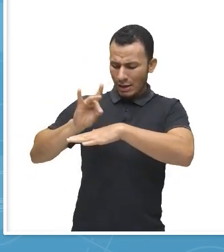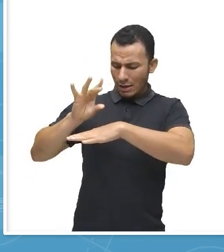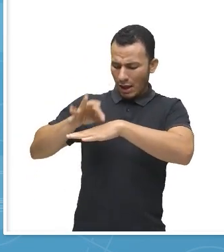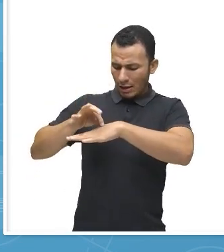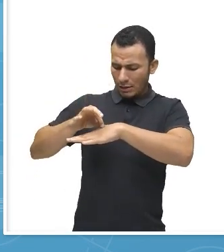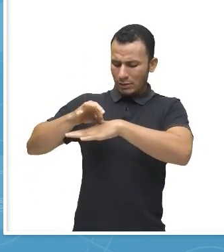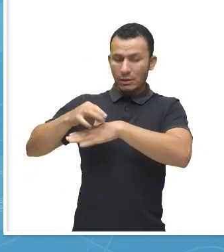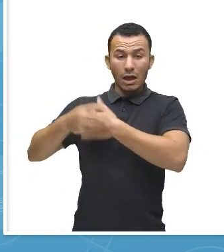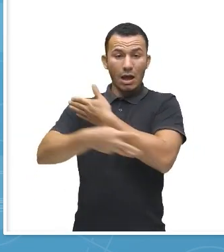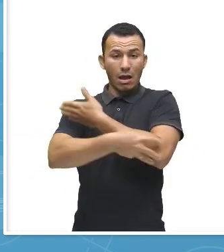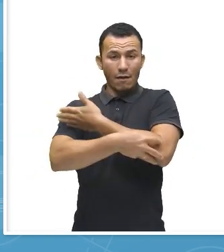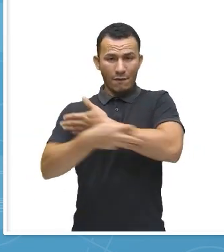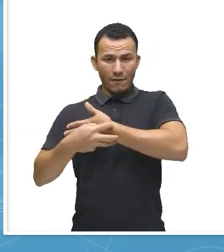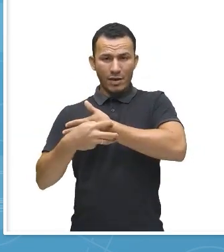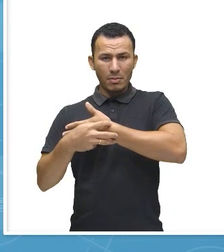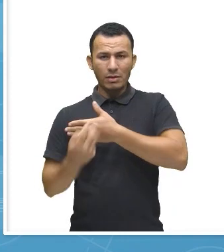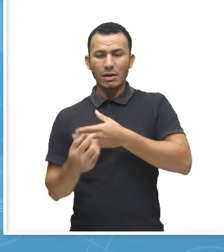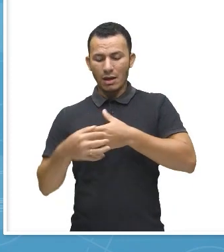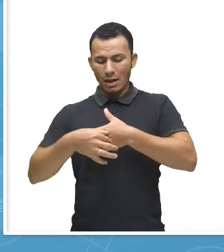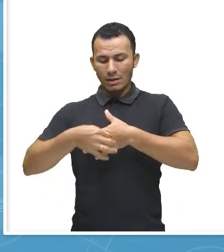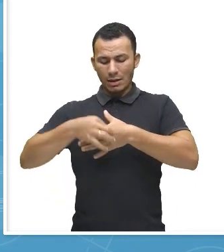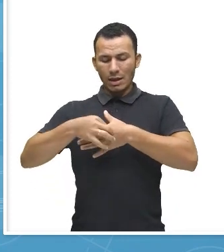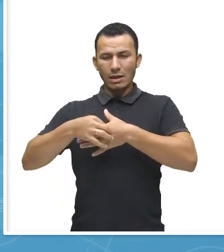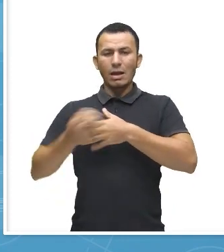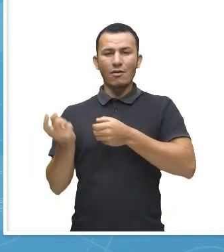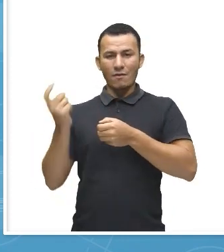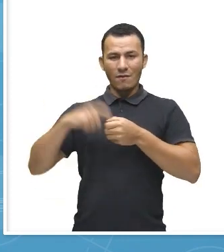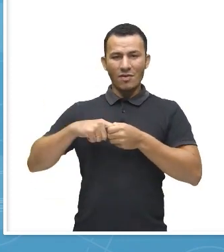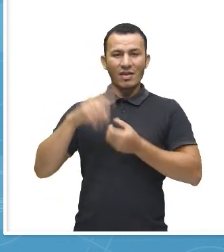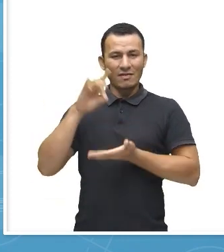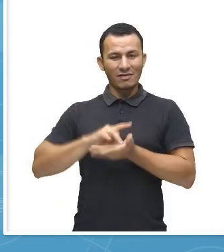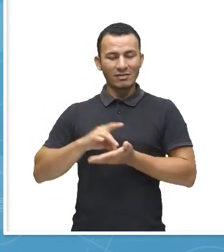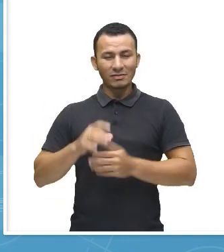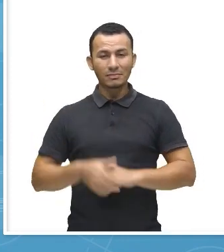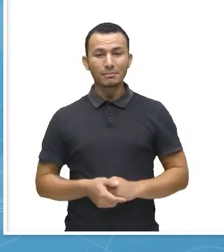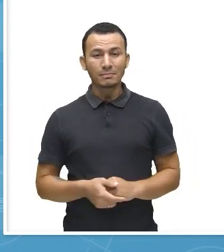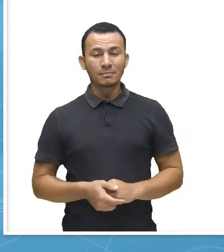que rapidamente devolvem à pele a forma original.